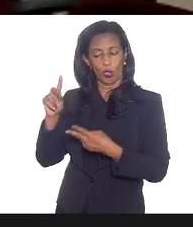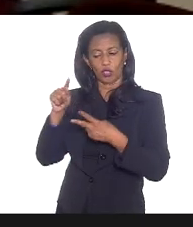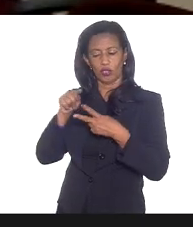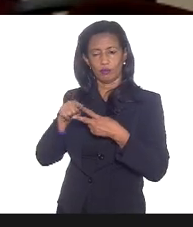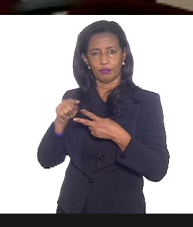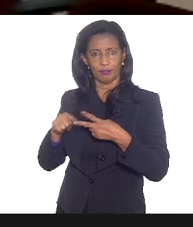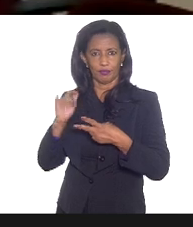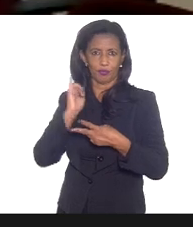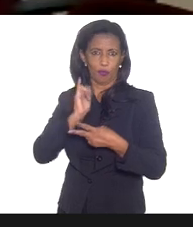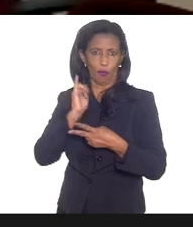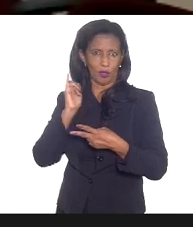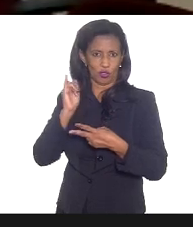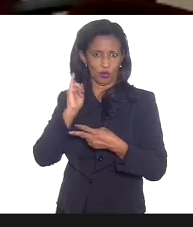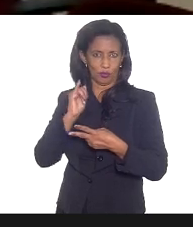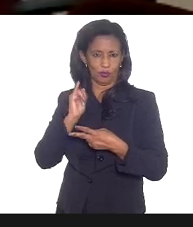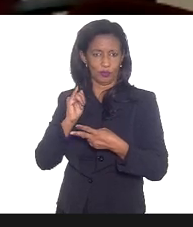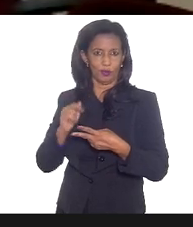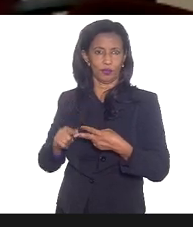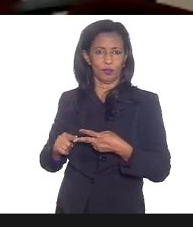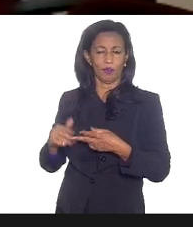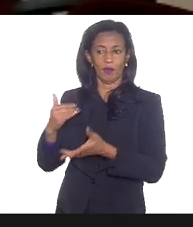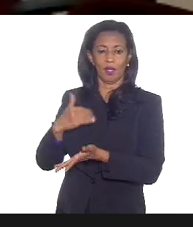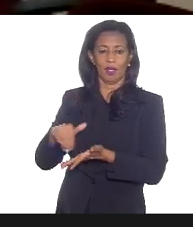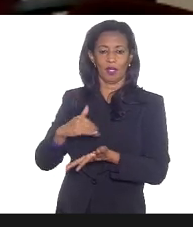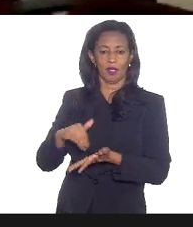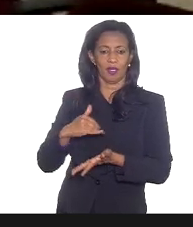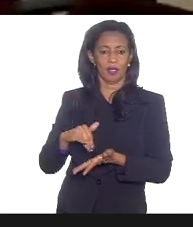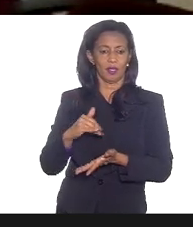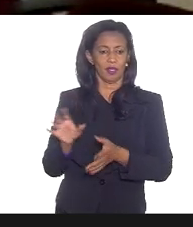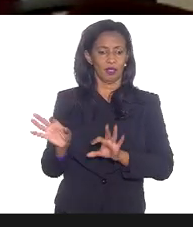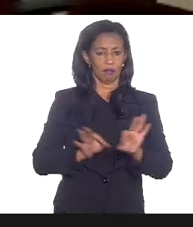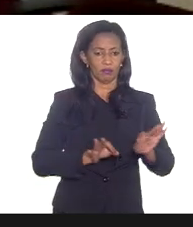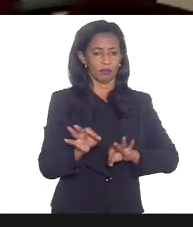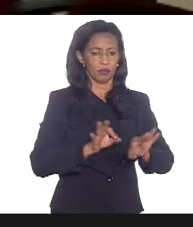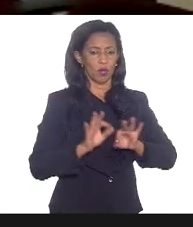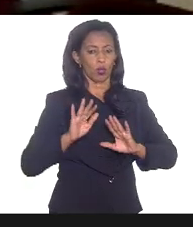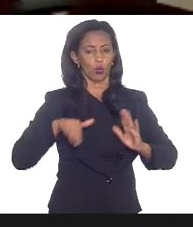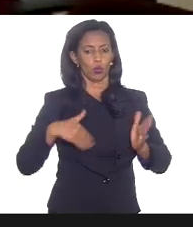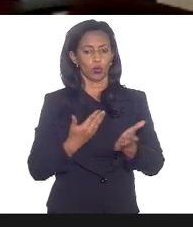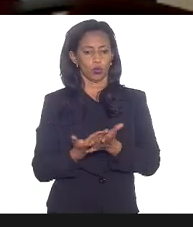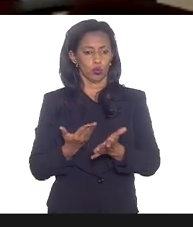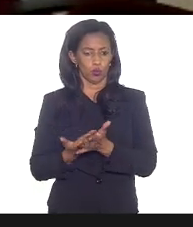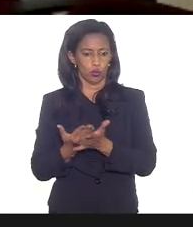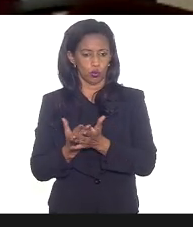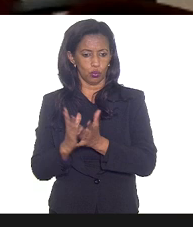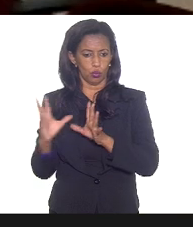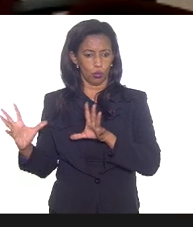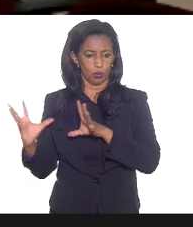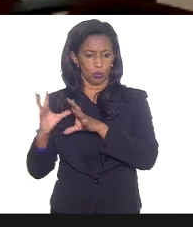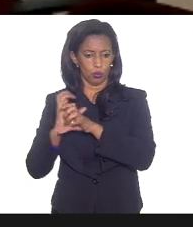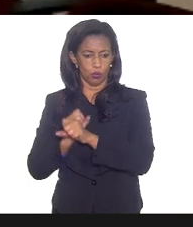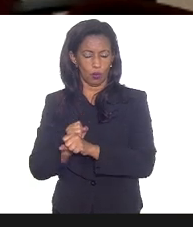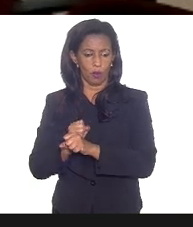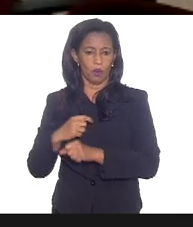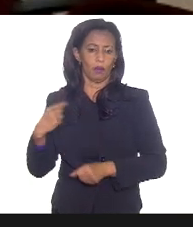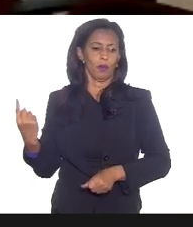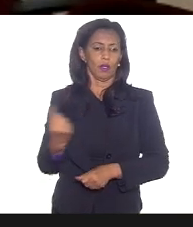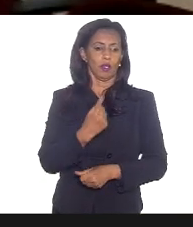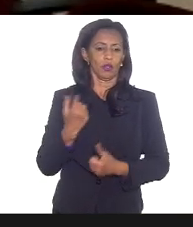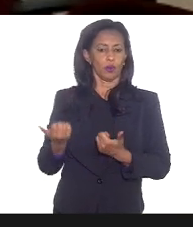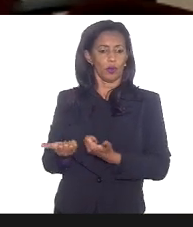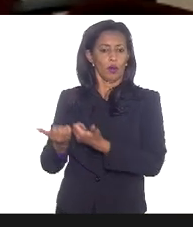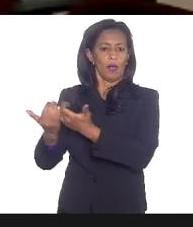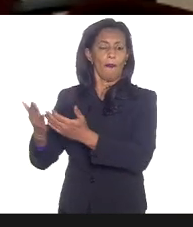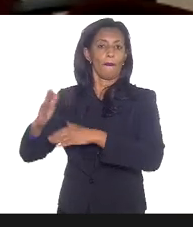itinerários formativos, tá? A secretaria está fazendo todo um estudo, todo um levantamento para que a gente possa ofertar